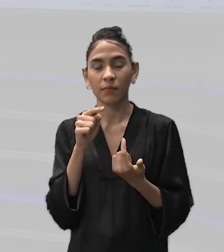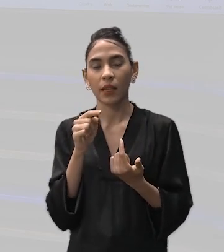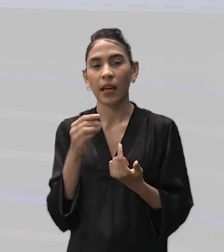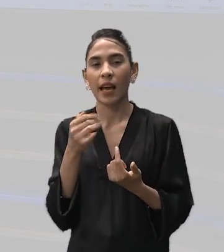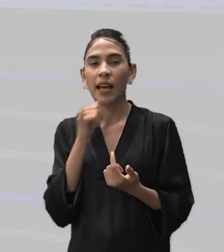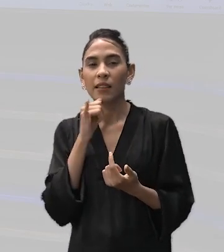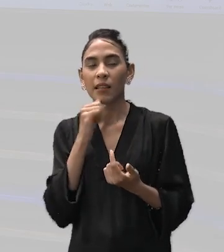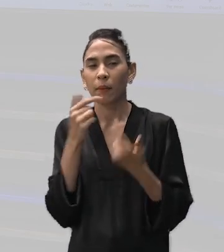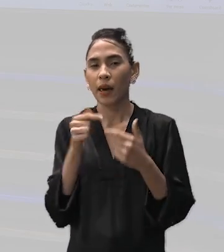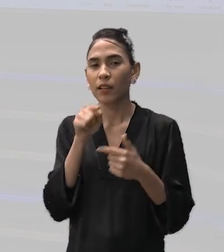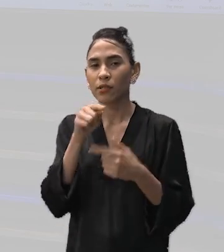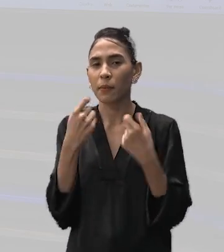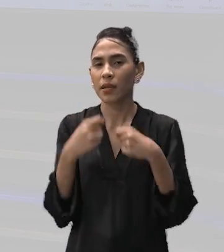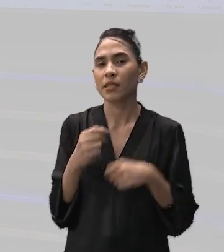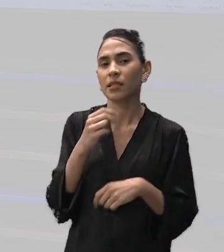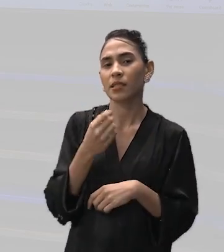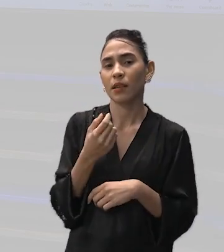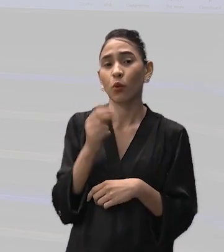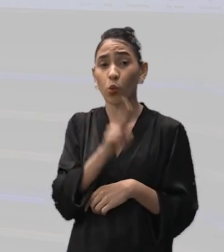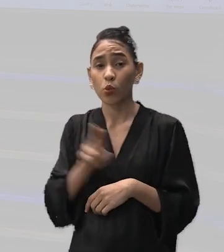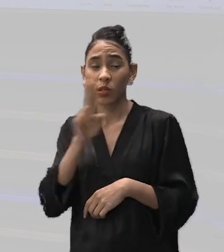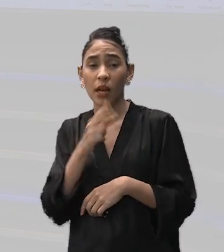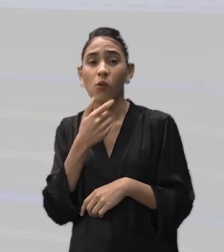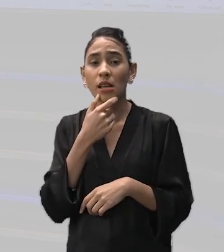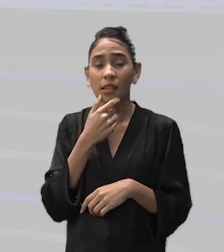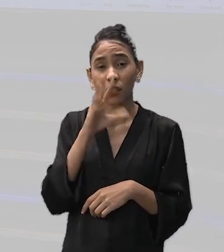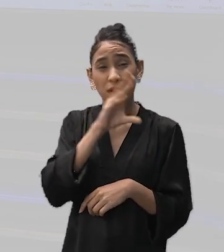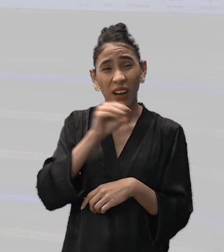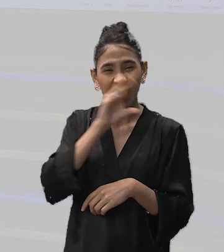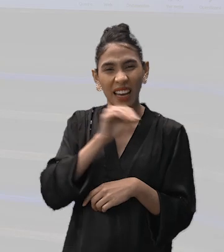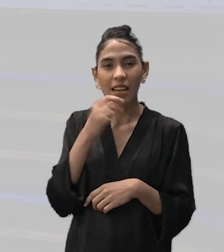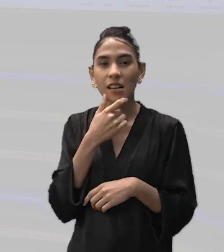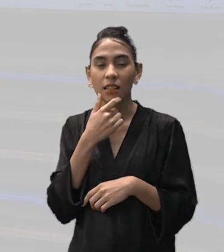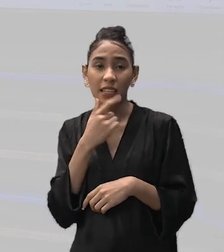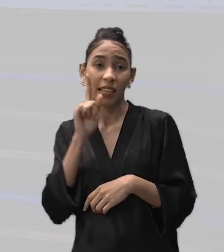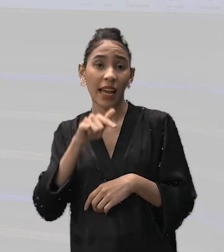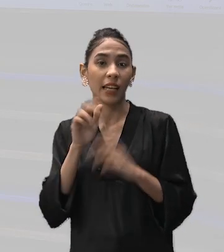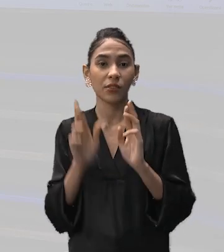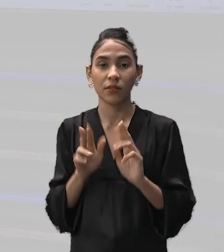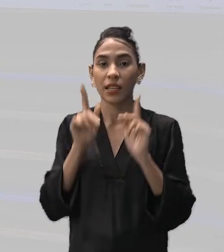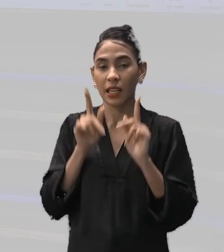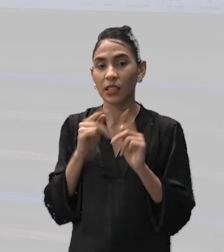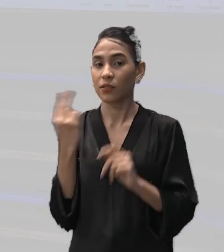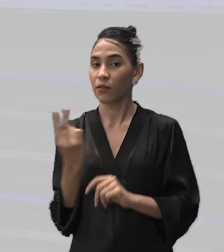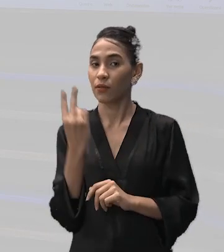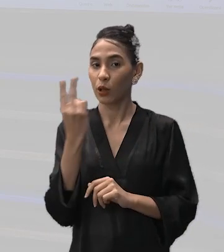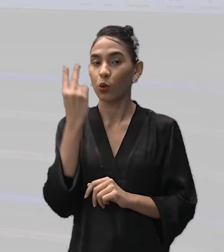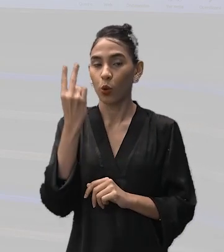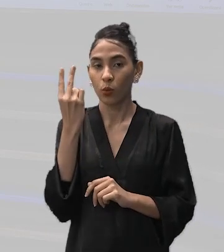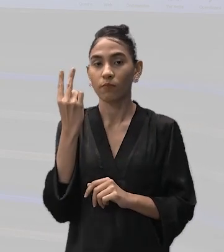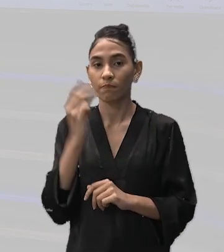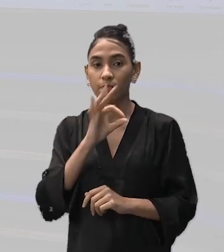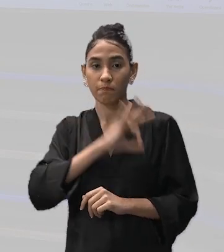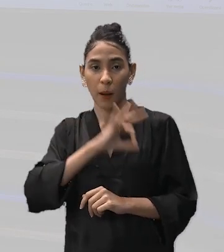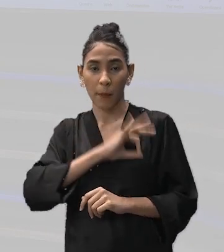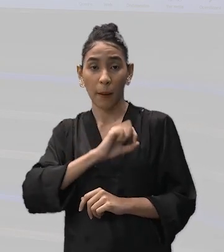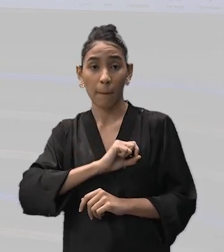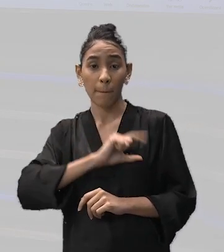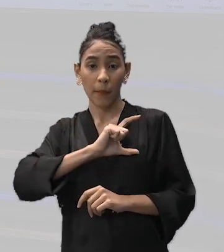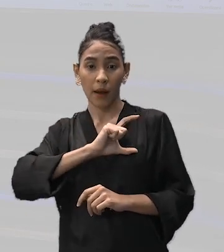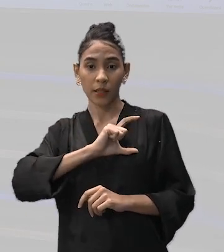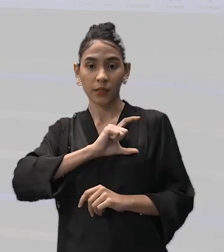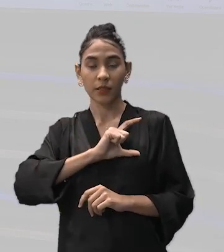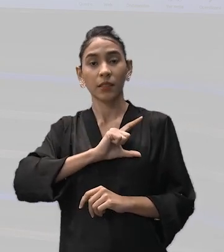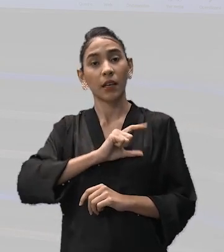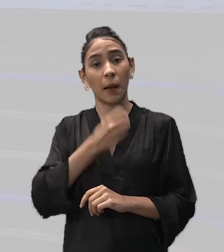falar inglês, seja um diferencial e com esse diferencial você vai ter um valor maior no seu salário. Então, aí